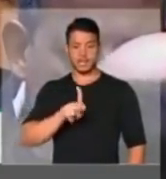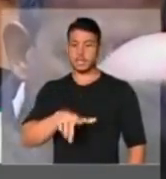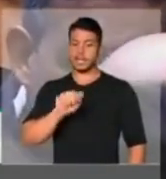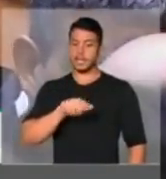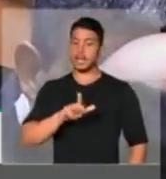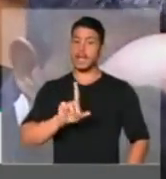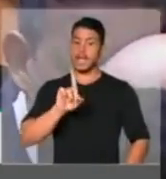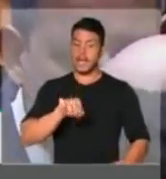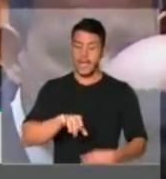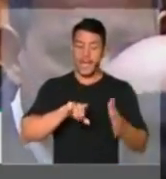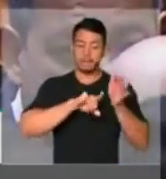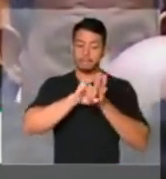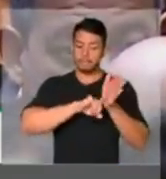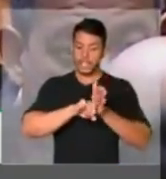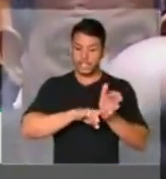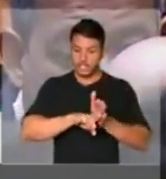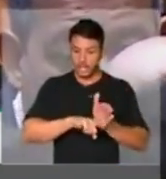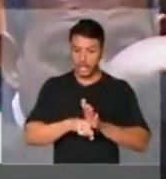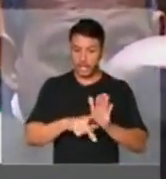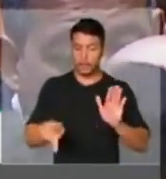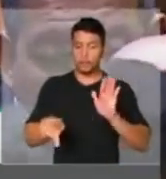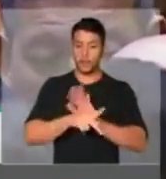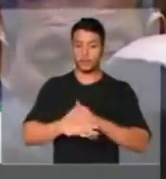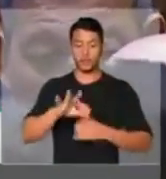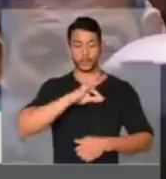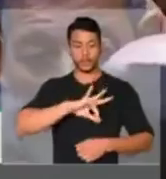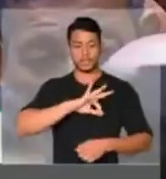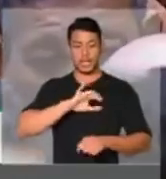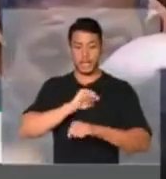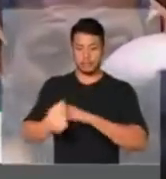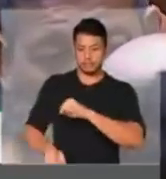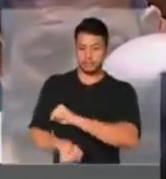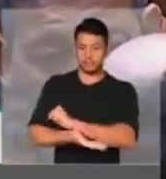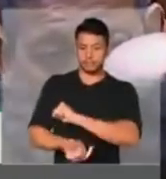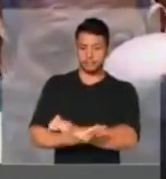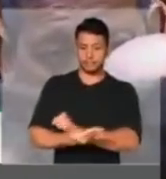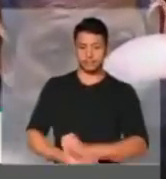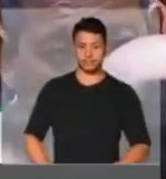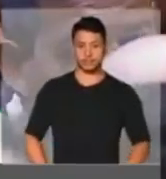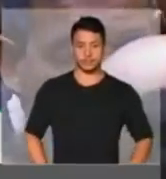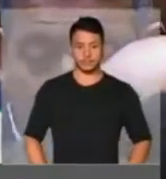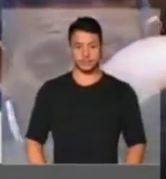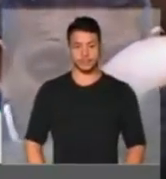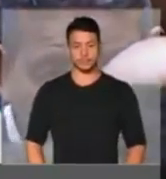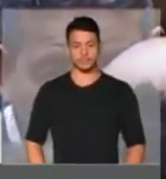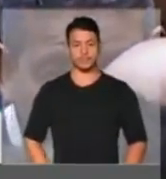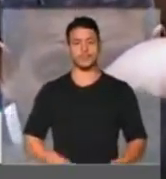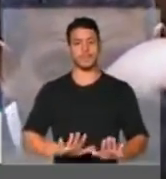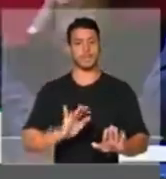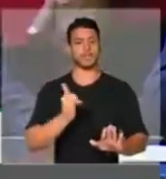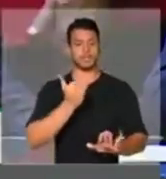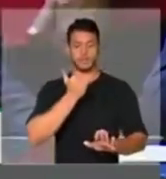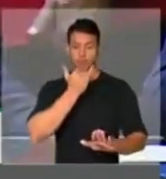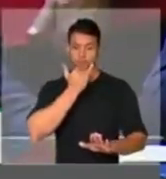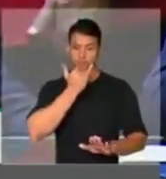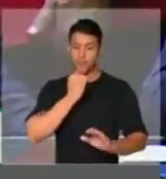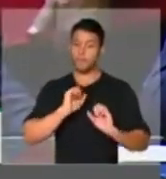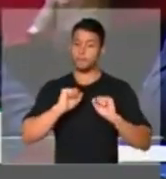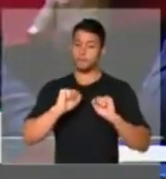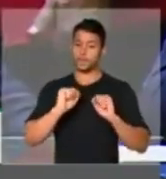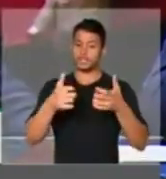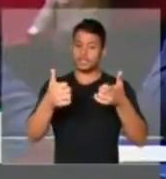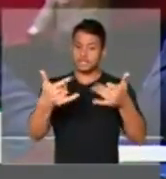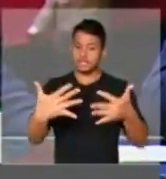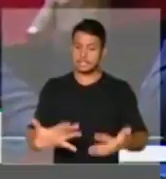em investigação sobre desvio de salário de assessora. Deputado, Vossa Excelência tem a palavra para falar do